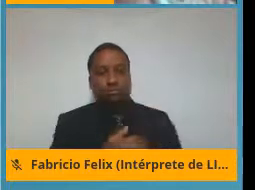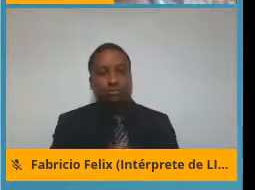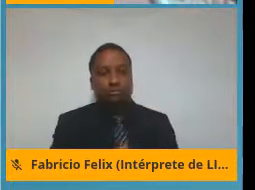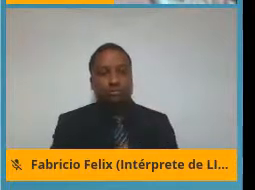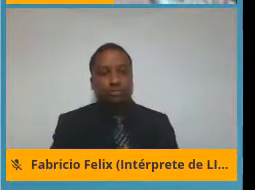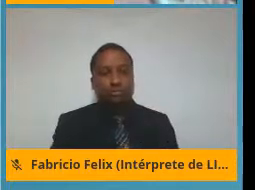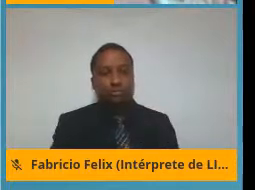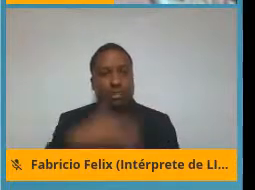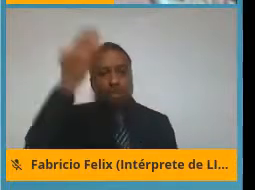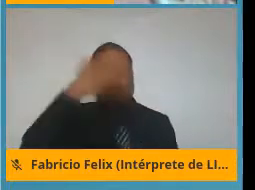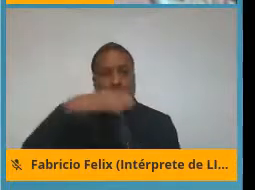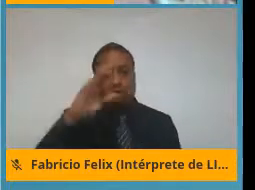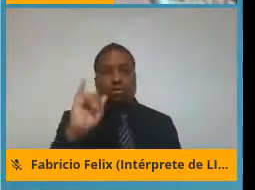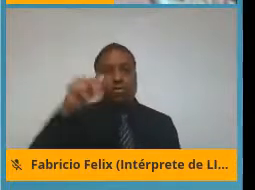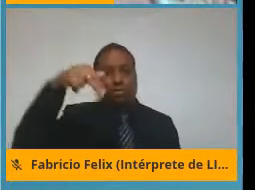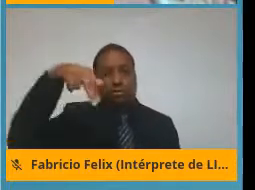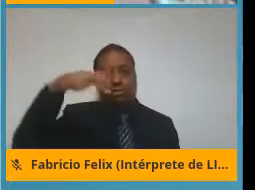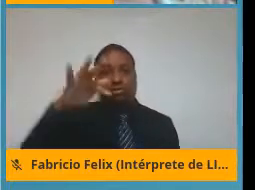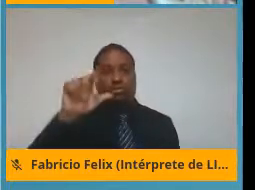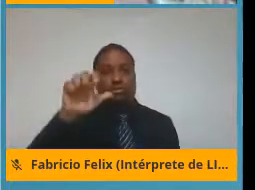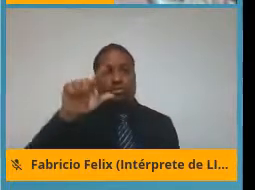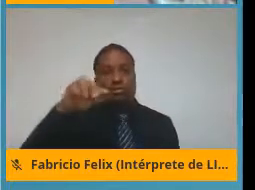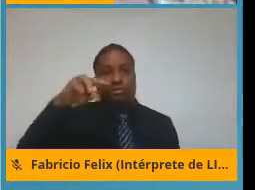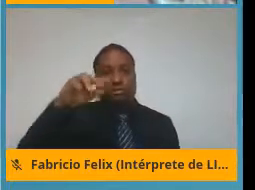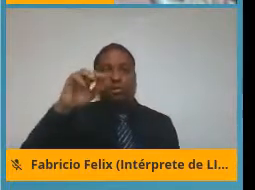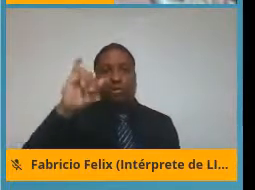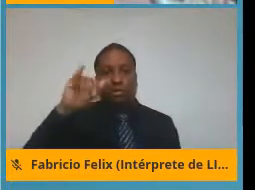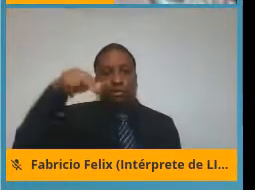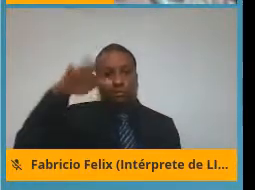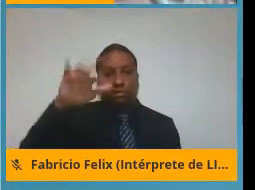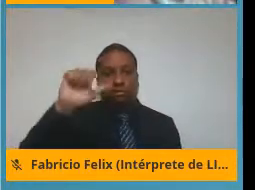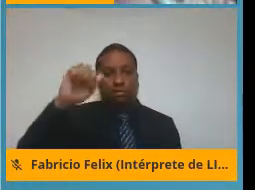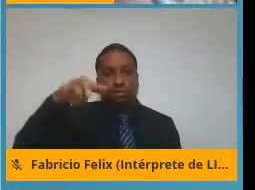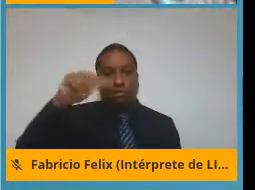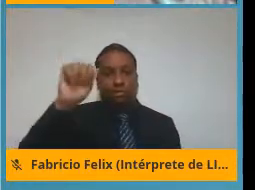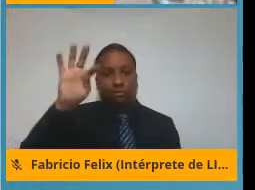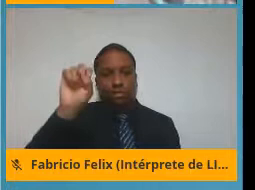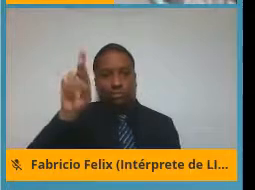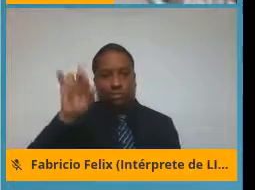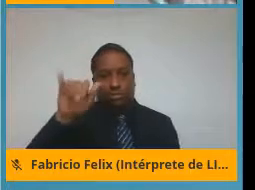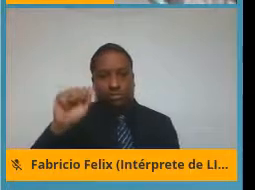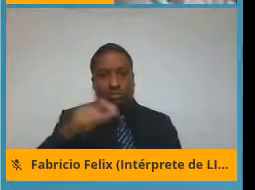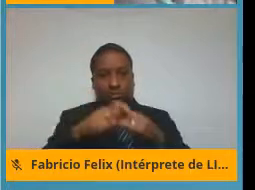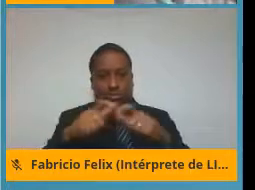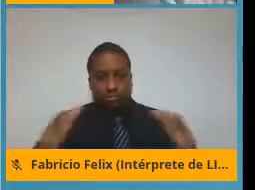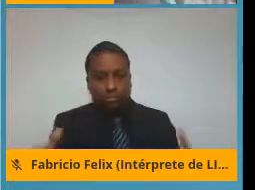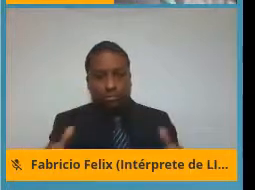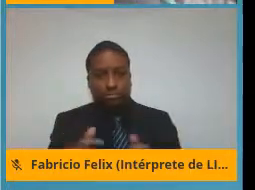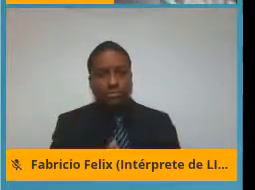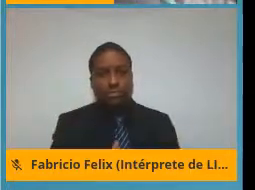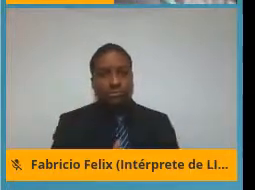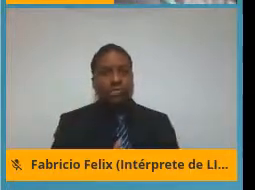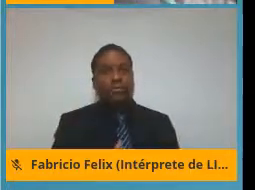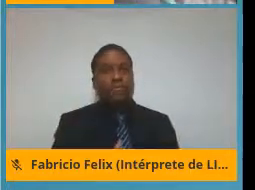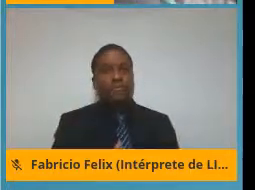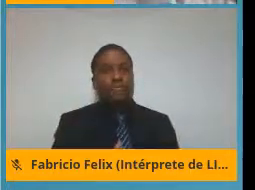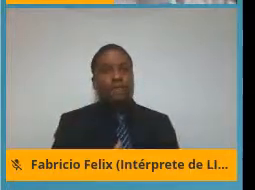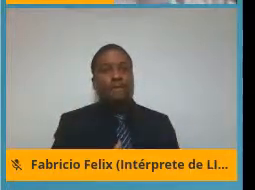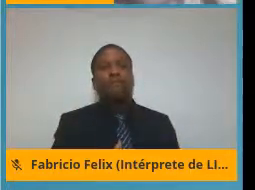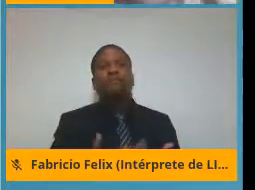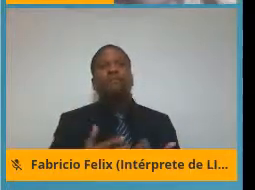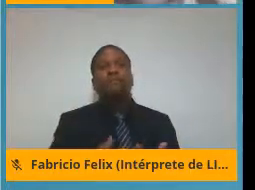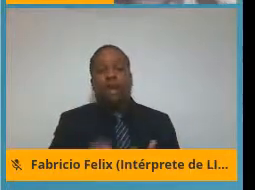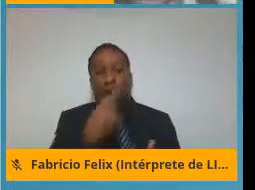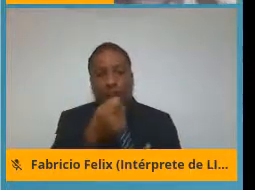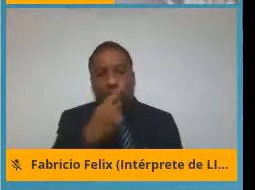que a gente mede nesse contexto. O tratamento geralmente é suportivo e sintomático. Então, a gente trata apenas